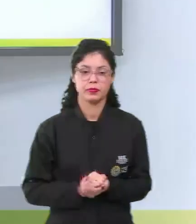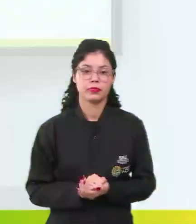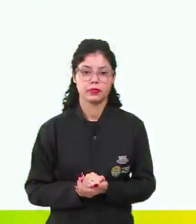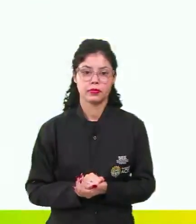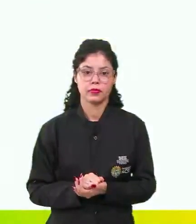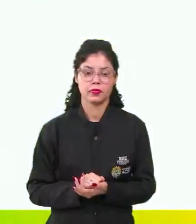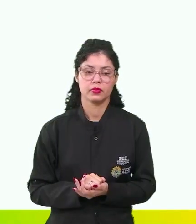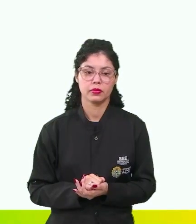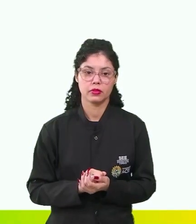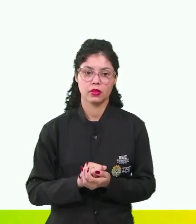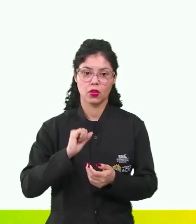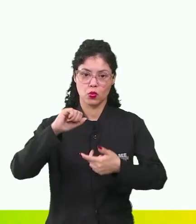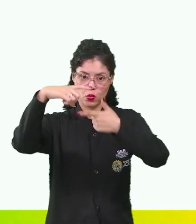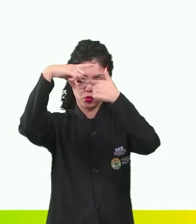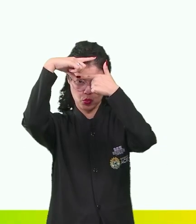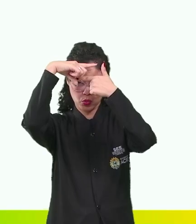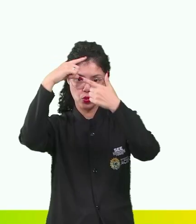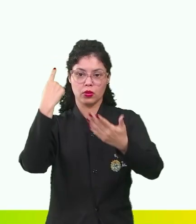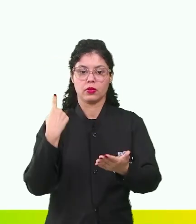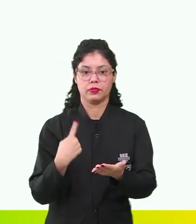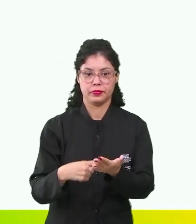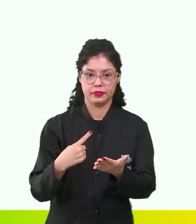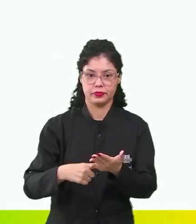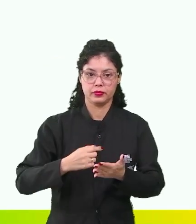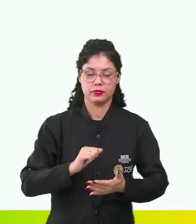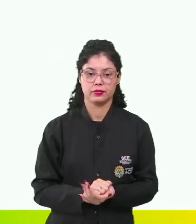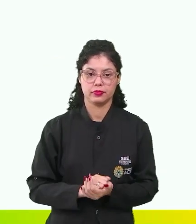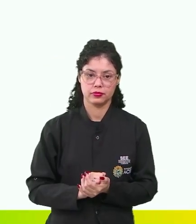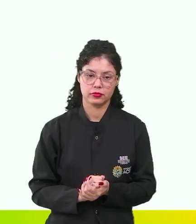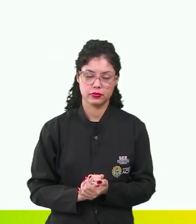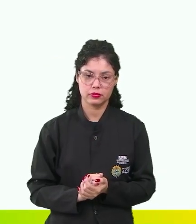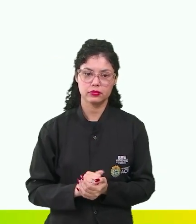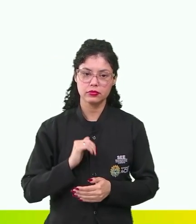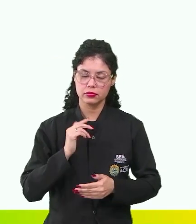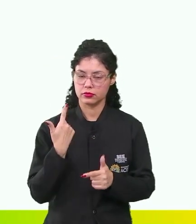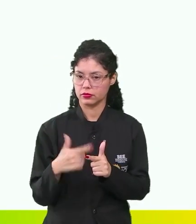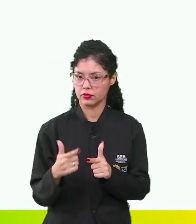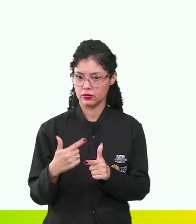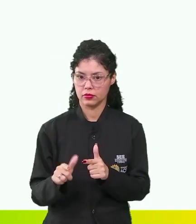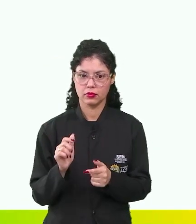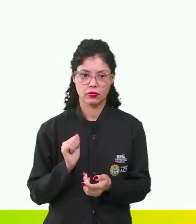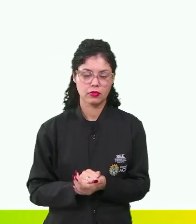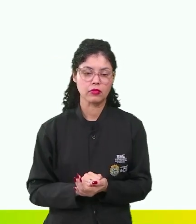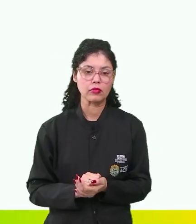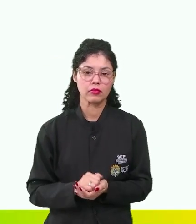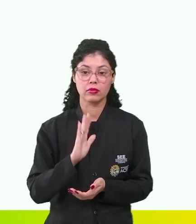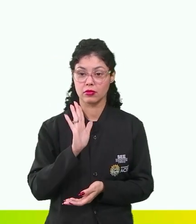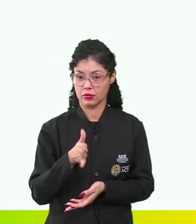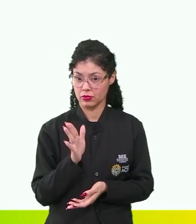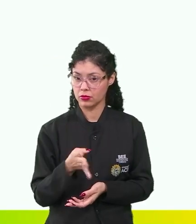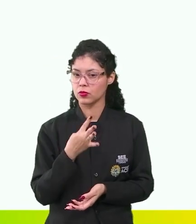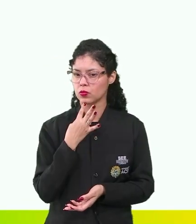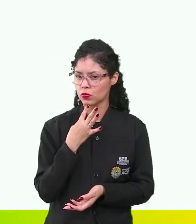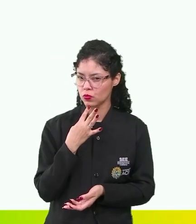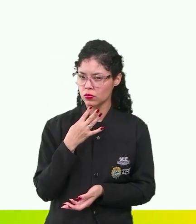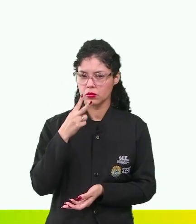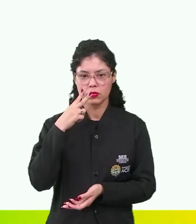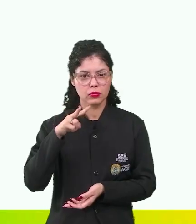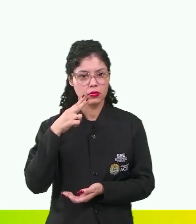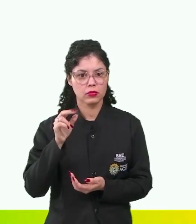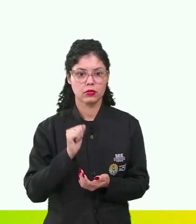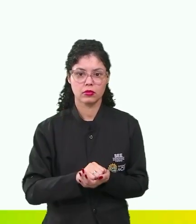Bom, sustentabilidade comprometida, e aqui é o problema que vocês já estão enjoados de escutar, a